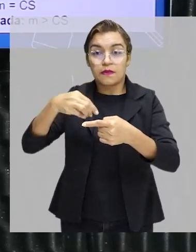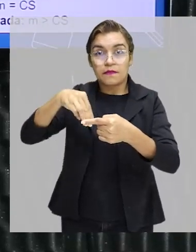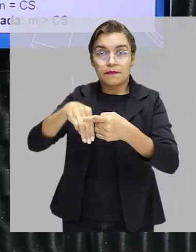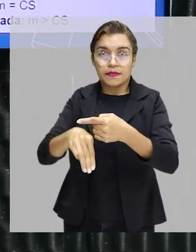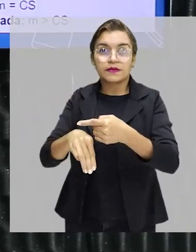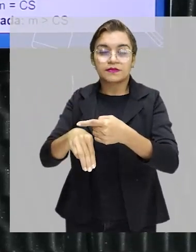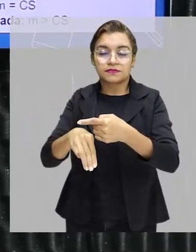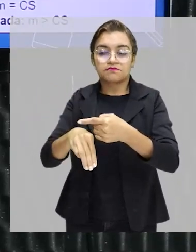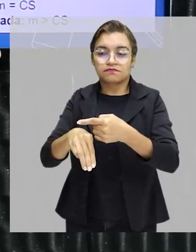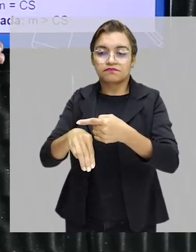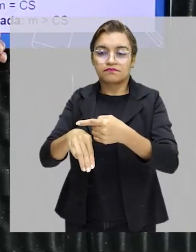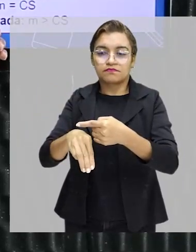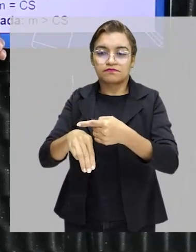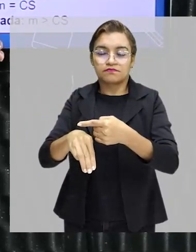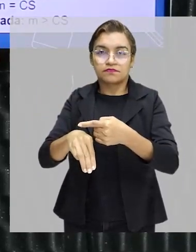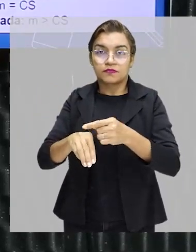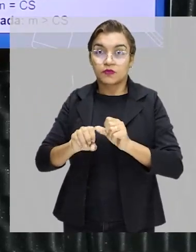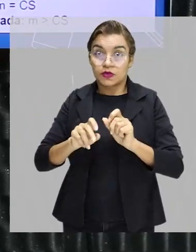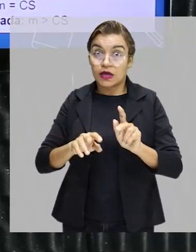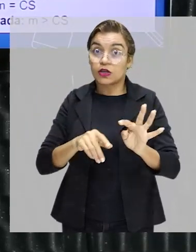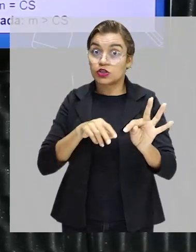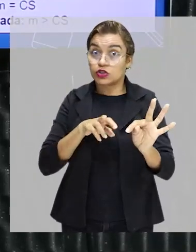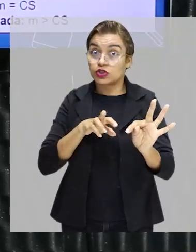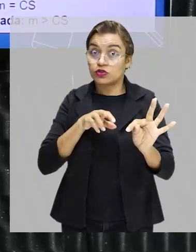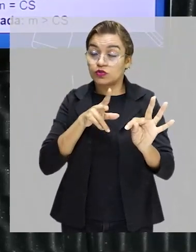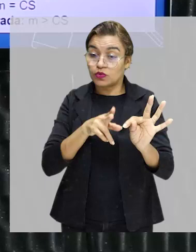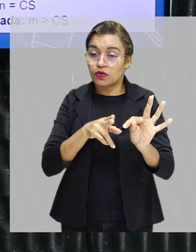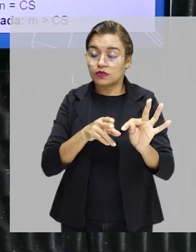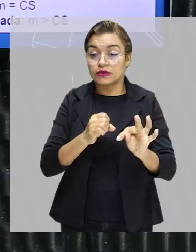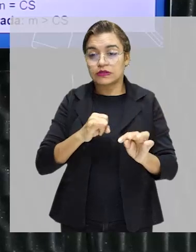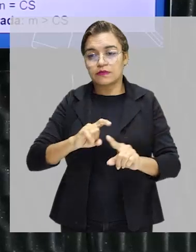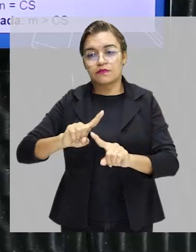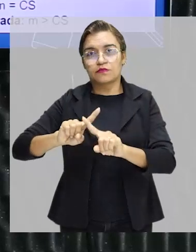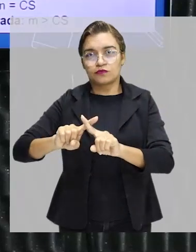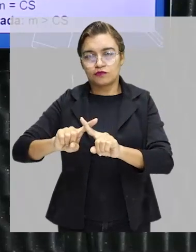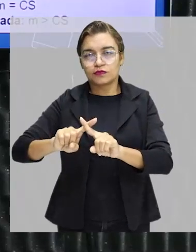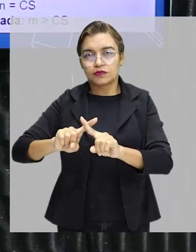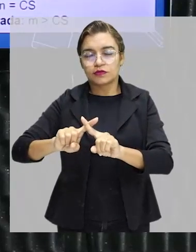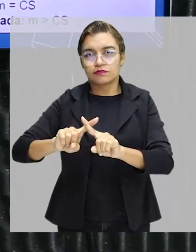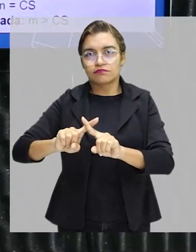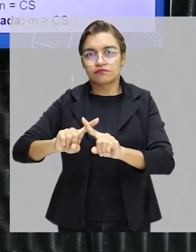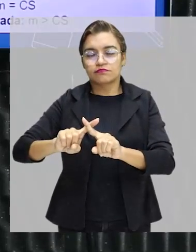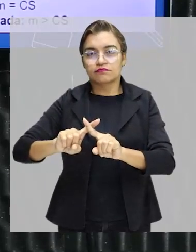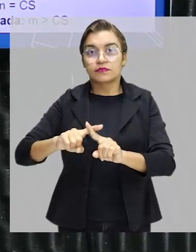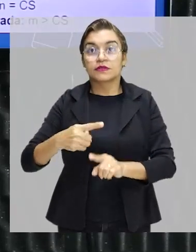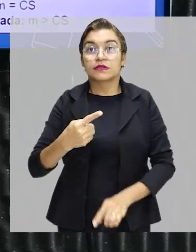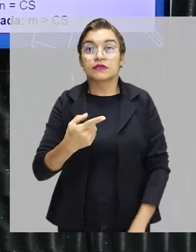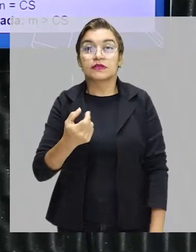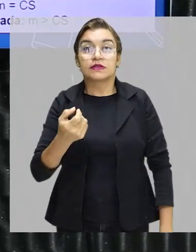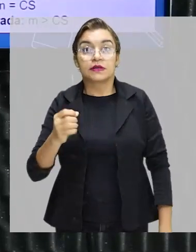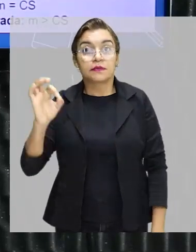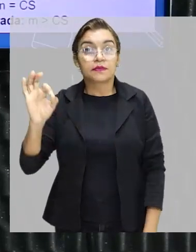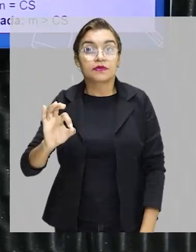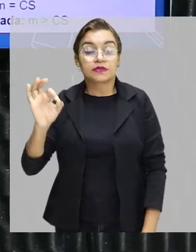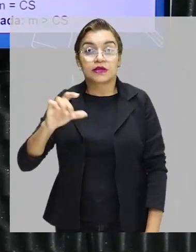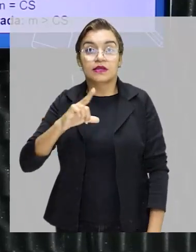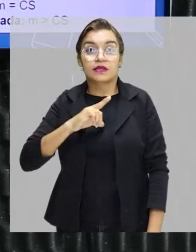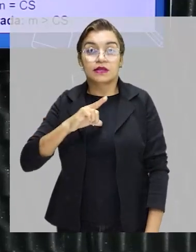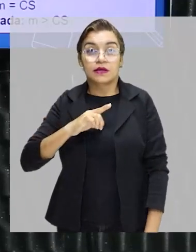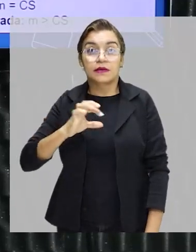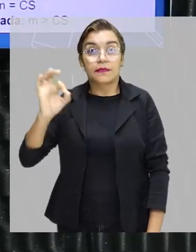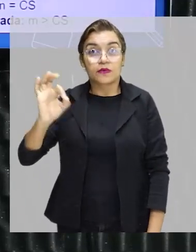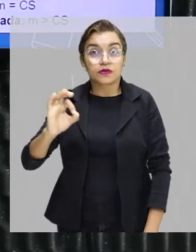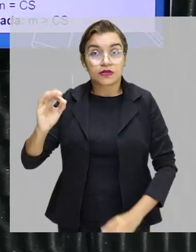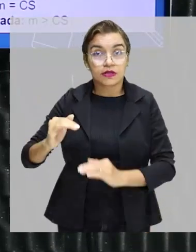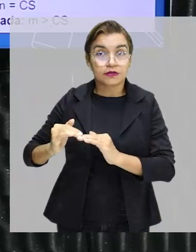massa da solução. Esse é o título. Se eu multiplicar esse resultado por 100%, eu vou ter a porcentagem